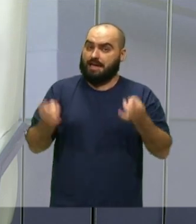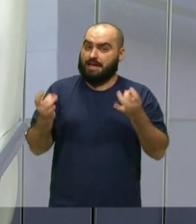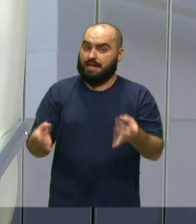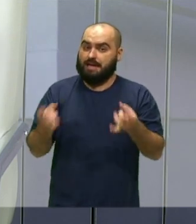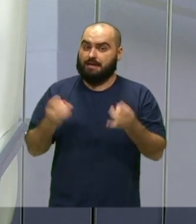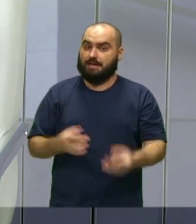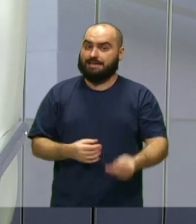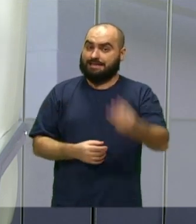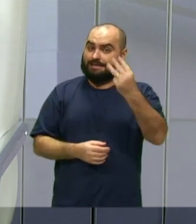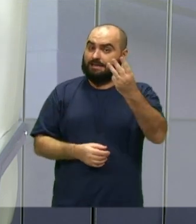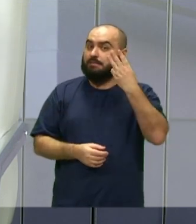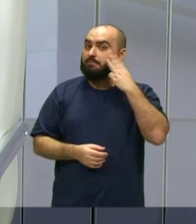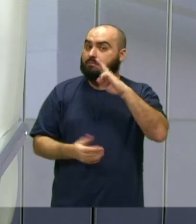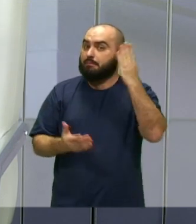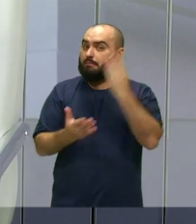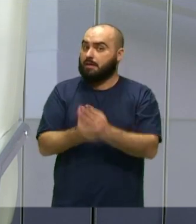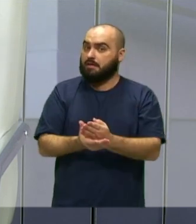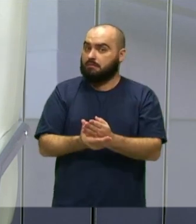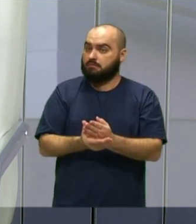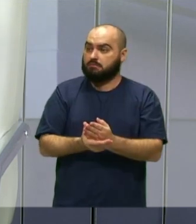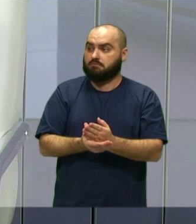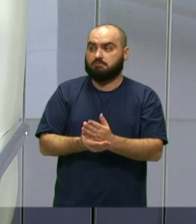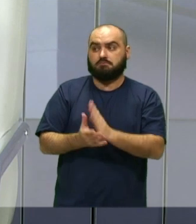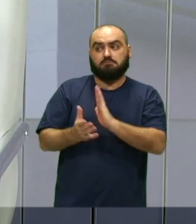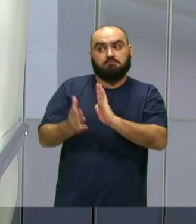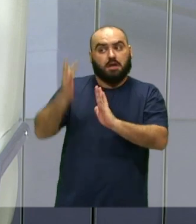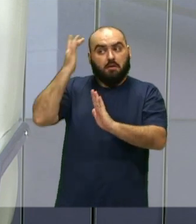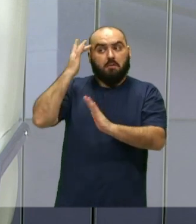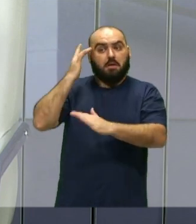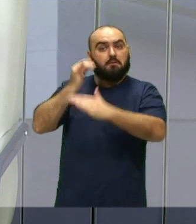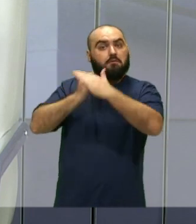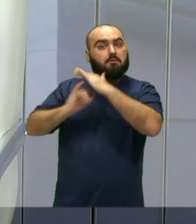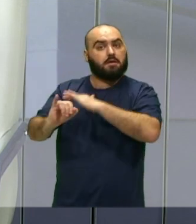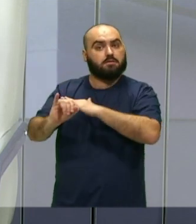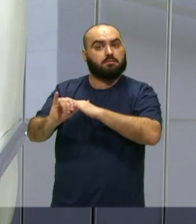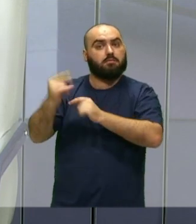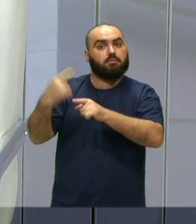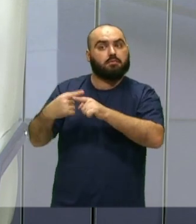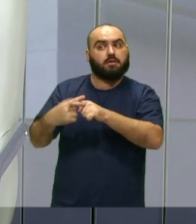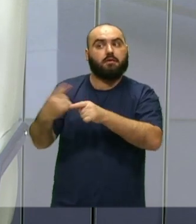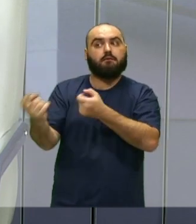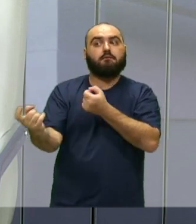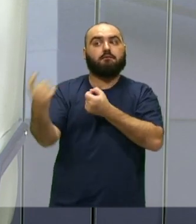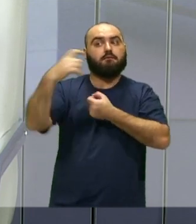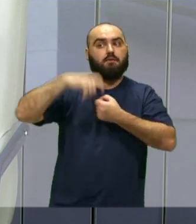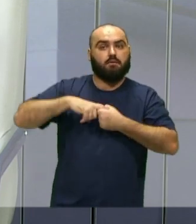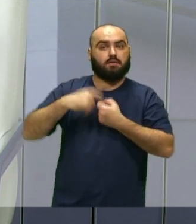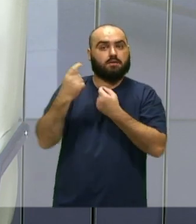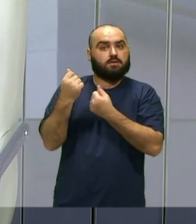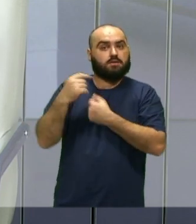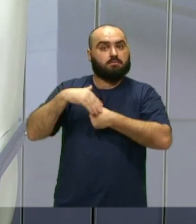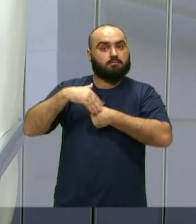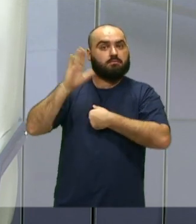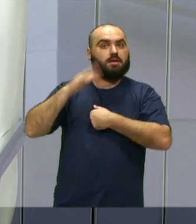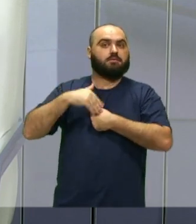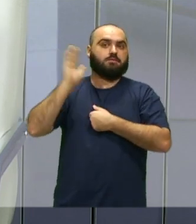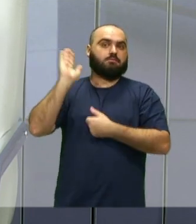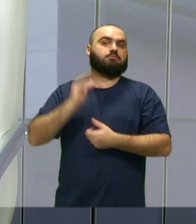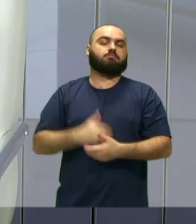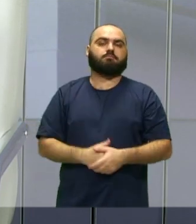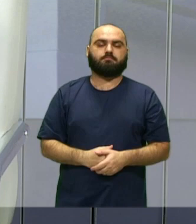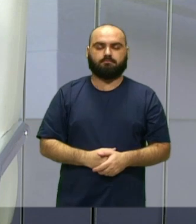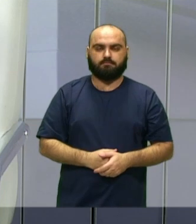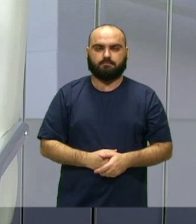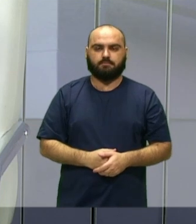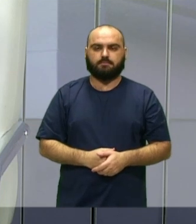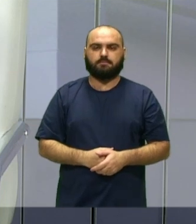de 3,5 milhões. Mas é um investimento, no meu ponto de vista, é um investimento que a gente espera receber esse retorno, né? Levando o nome de Itajaí.